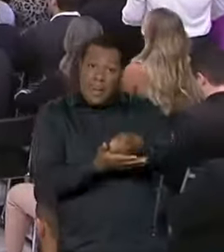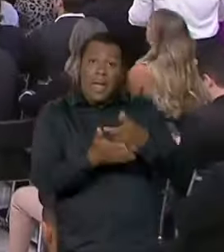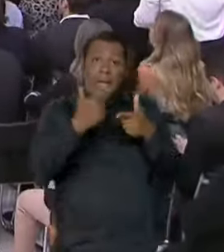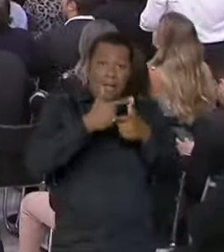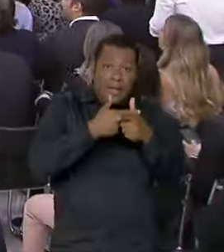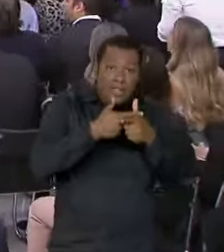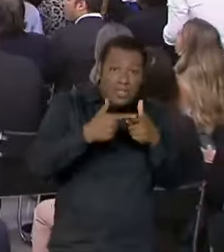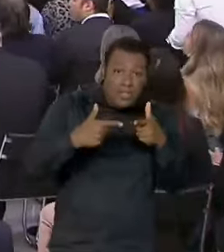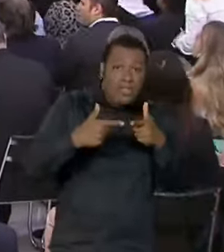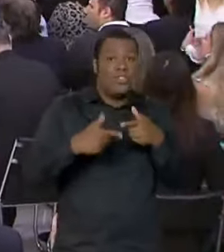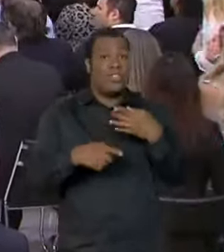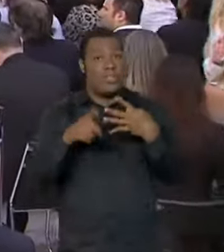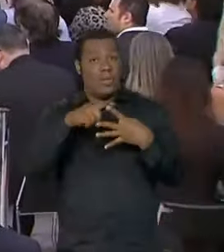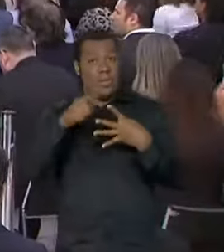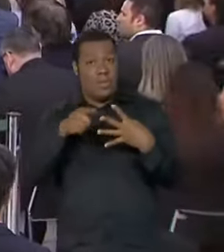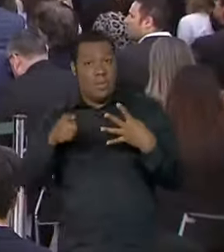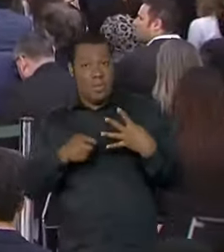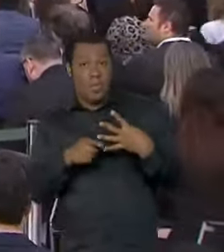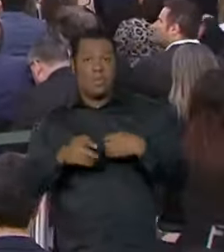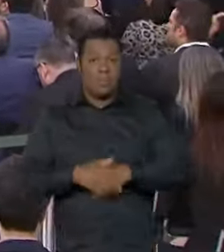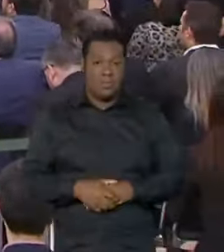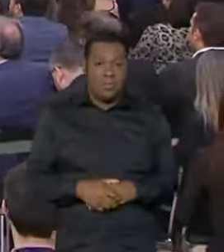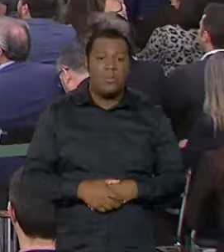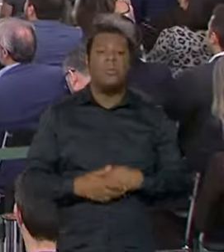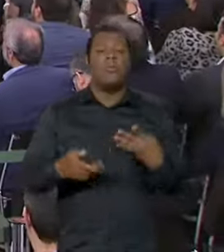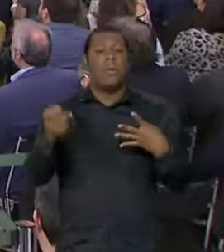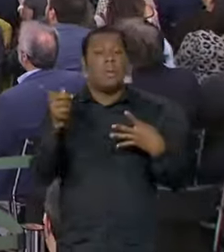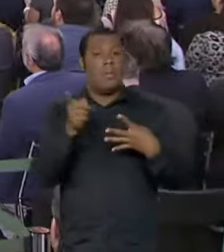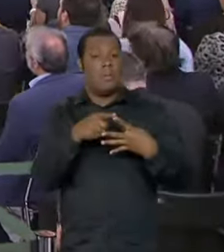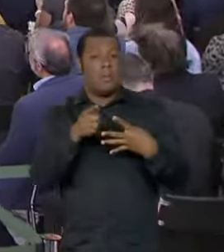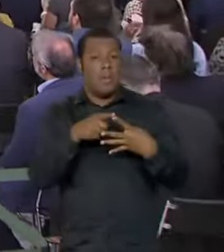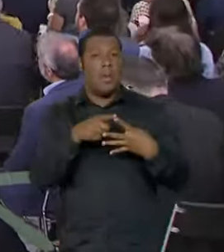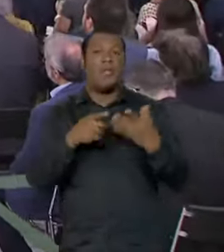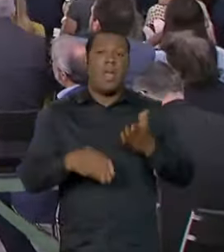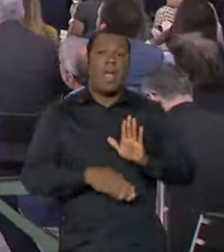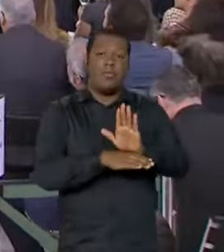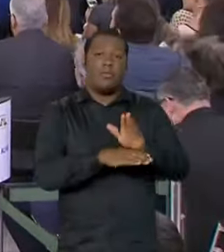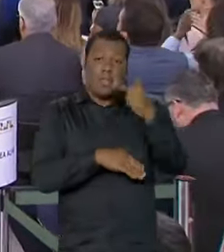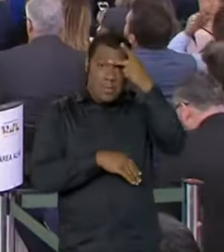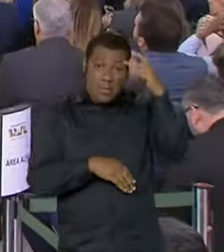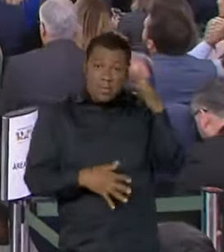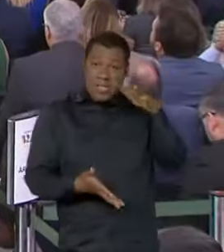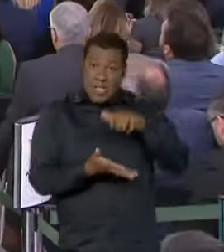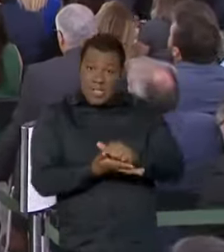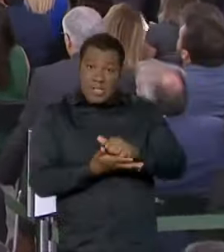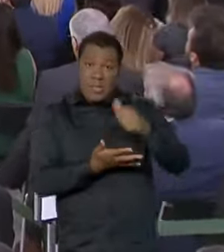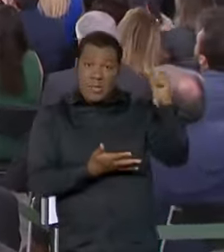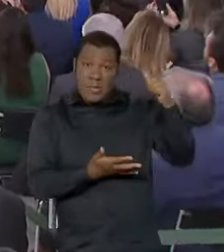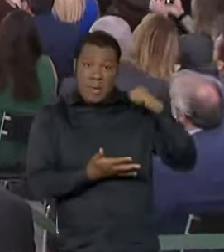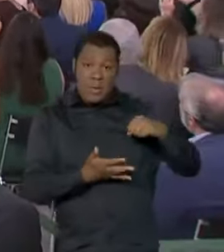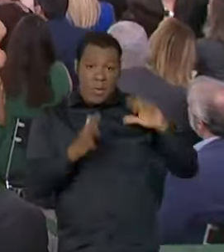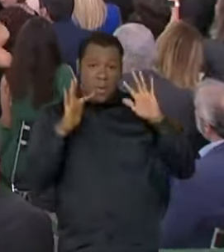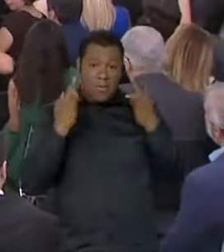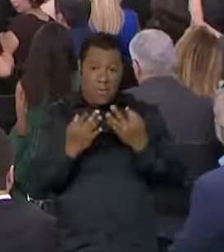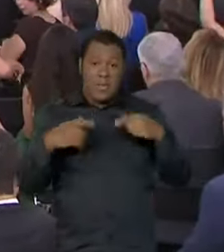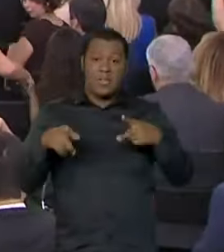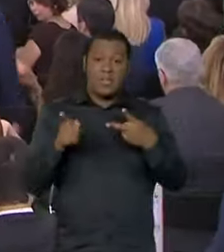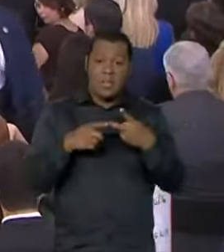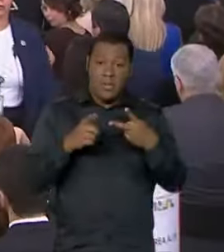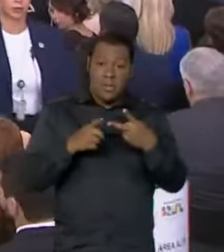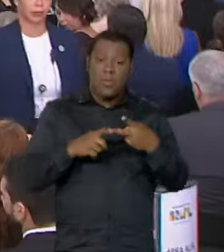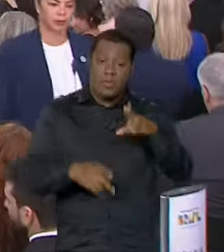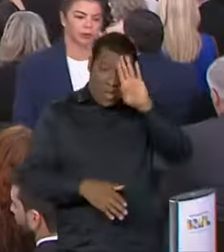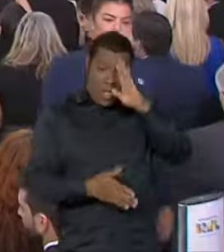1, acredita no primeiro passo, microcrédito para inscritos no CadÚnico. Eixo 2, acredita no